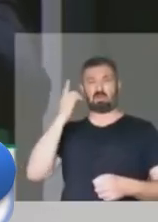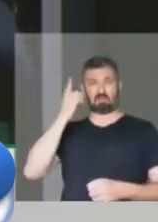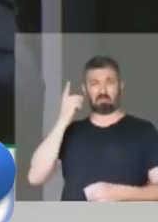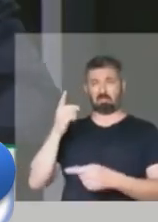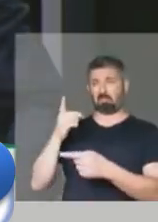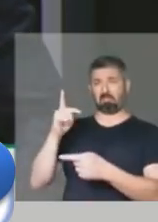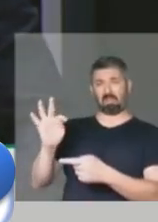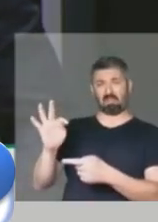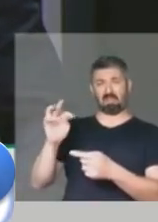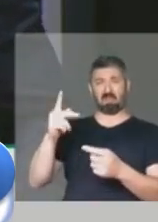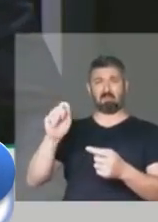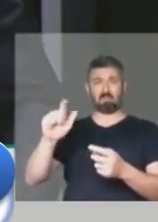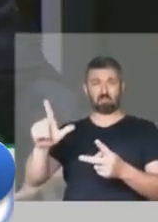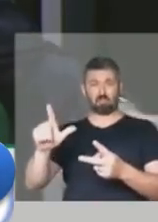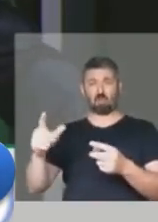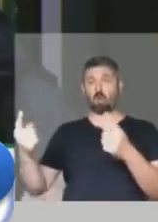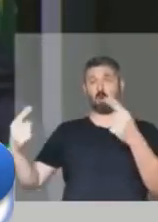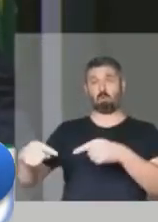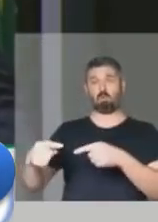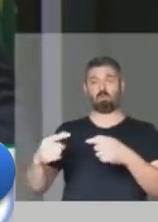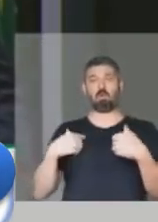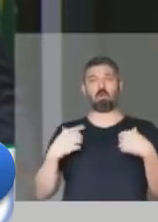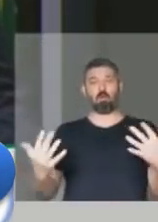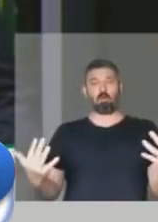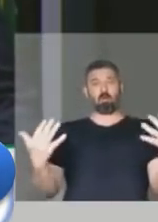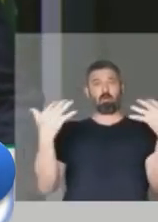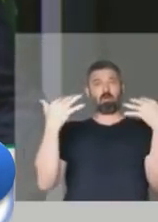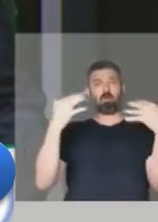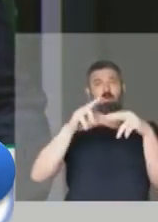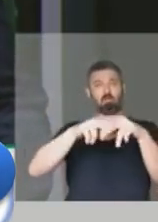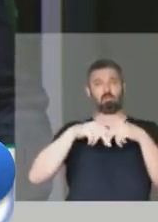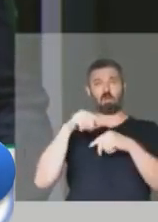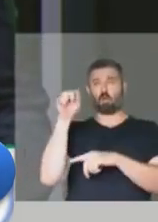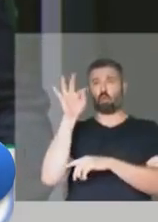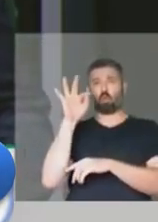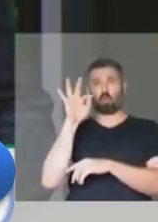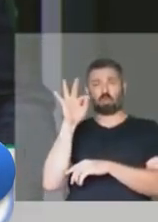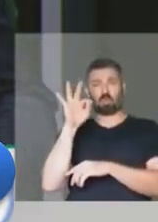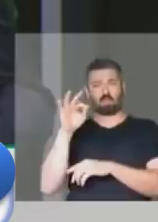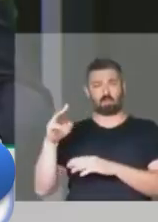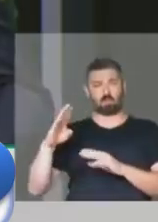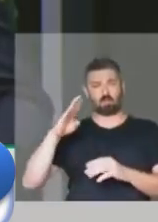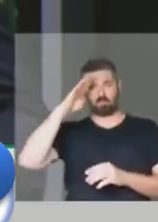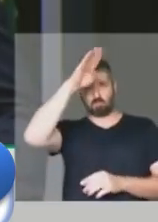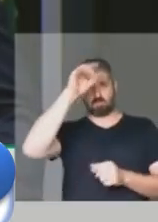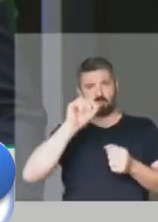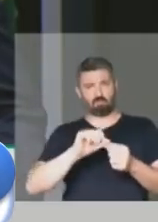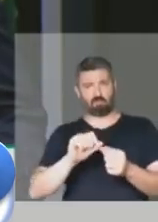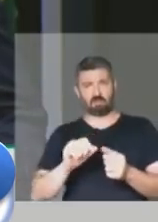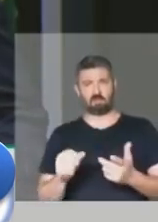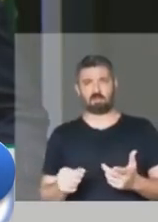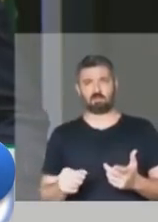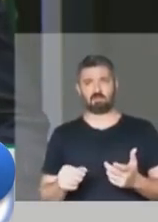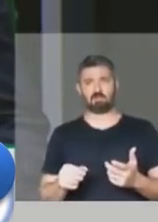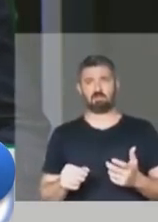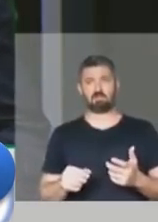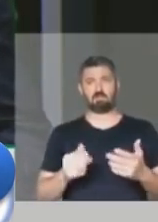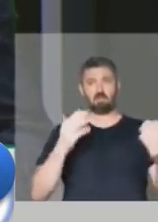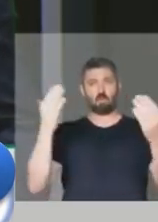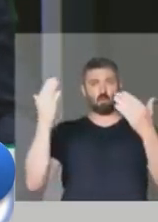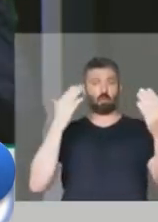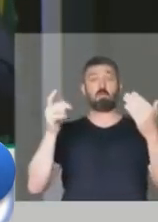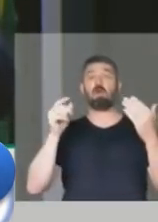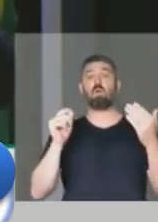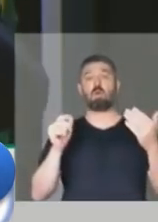PT, do pessoal da oposição, escandalizados com o tweet que Jair Bolsonaro fez, que estaria